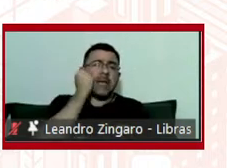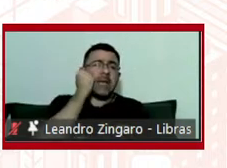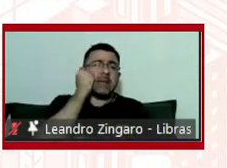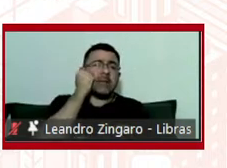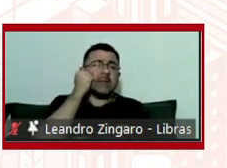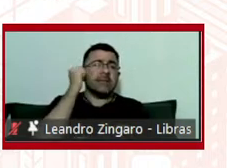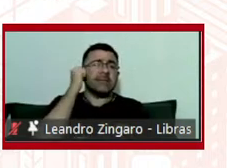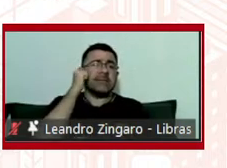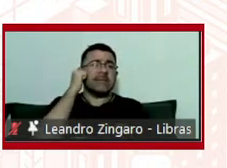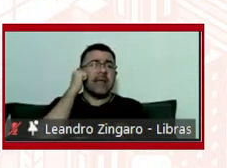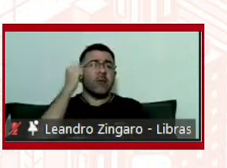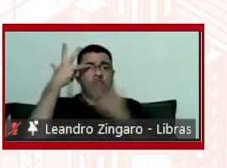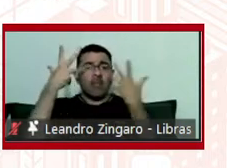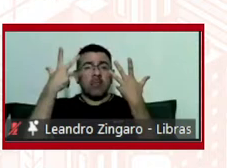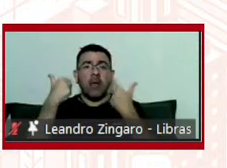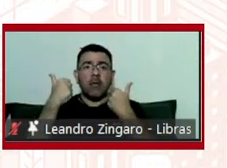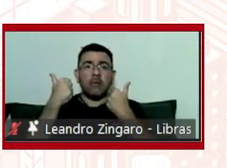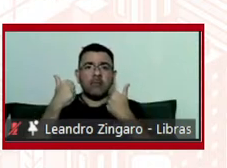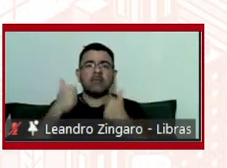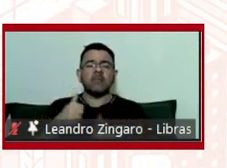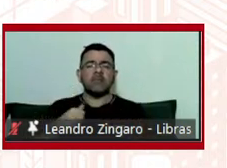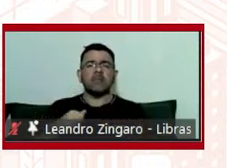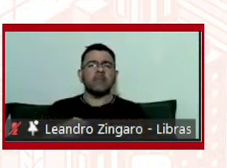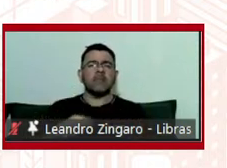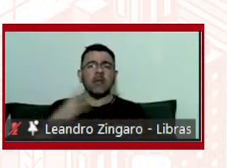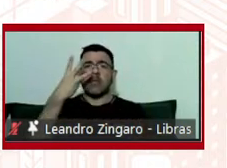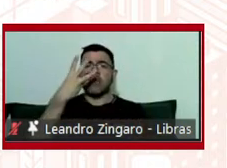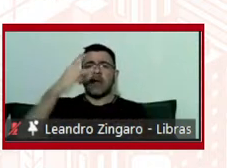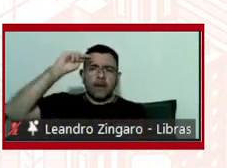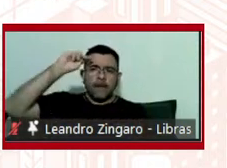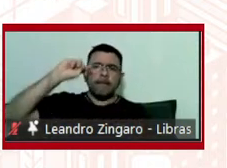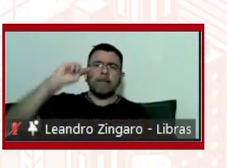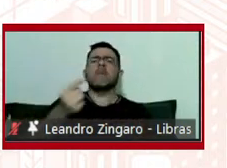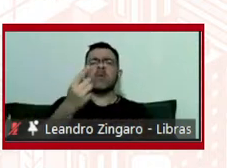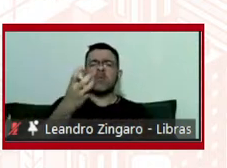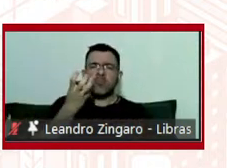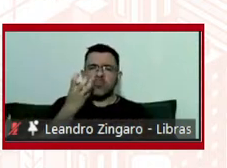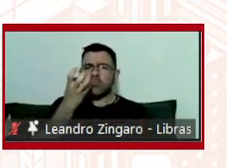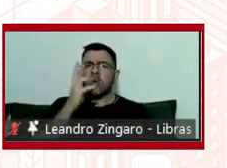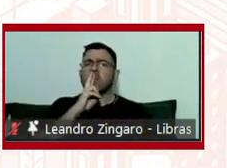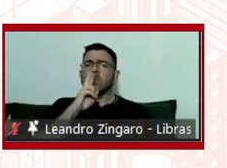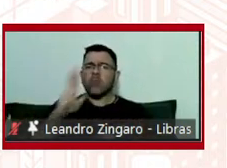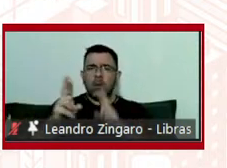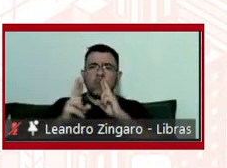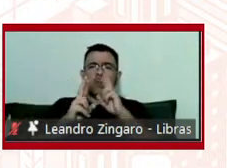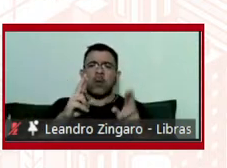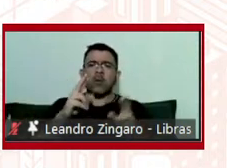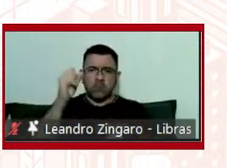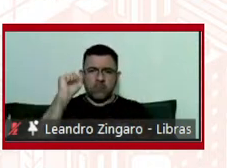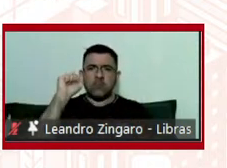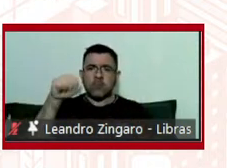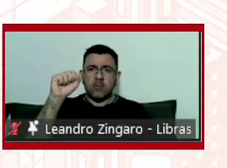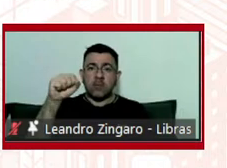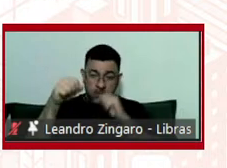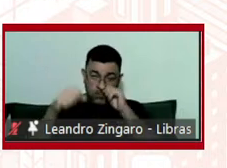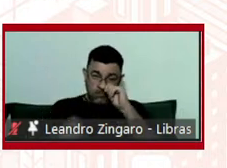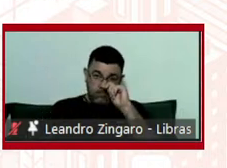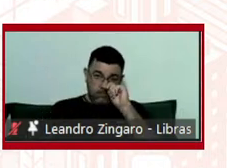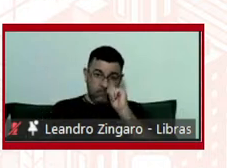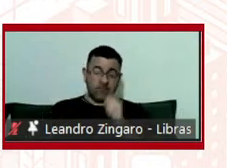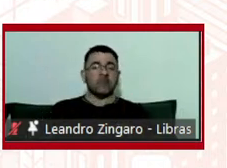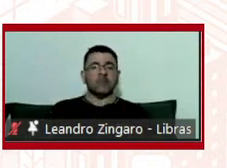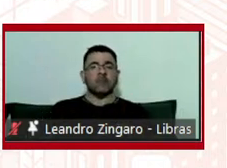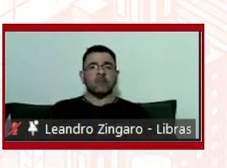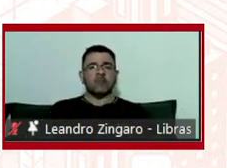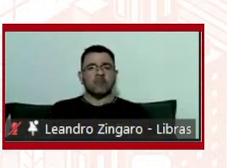topo aí conseguimos 3.000 pessoas que topariam eh adotar Esses animais então fizemos aí uma um um